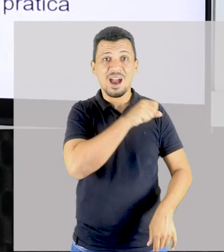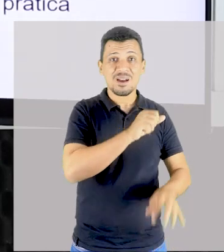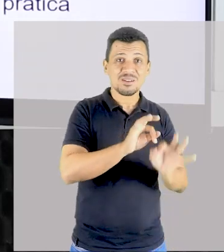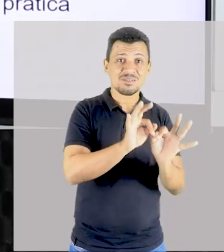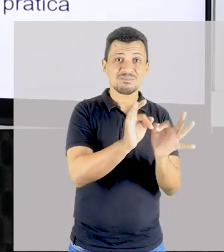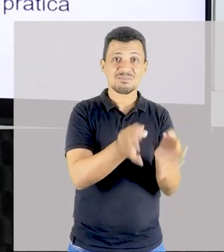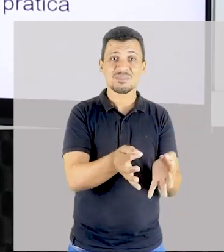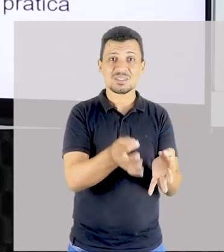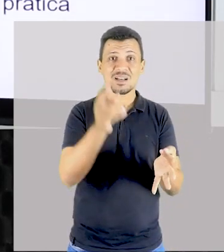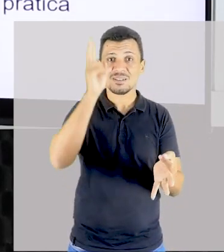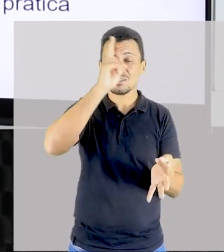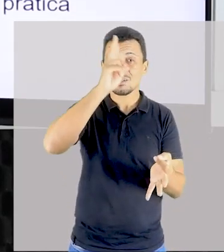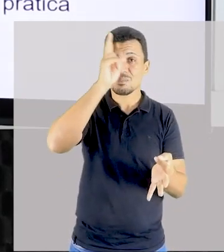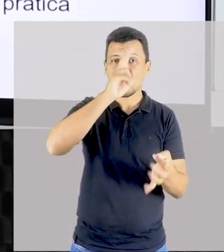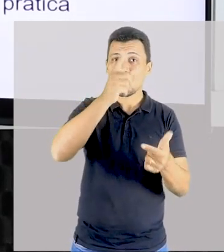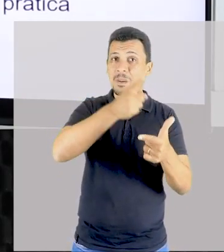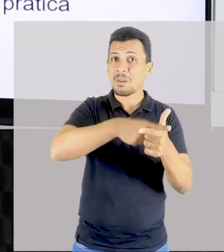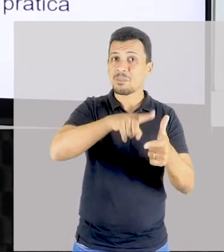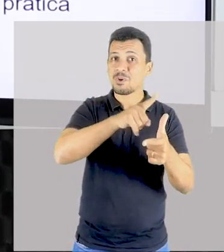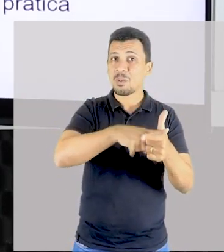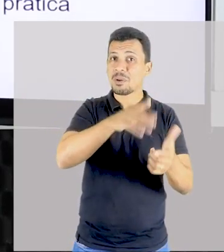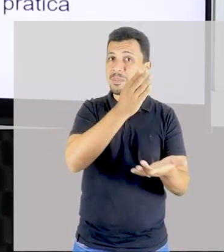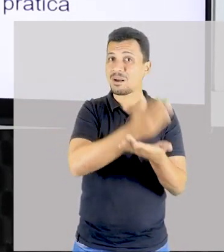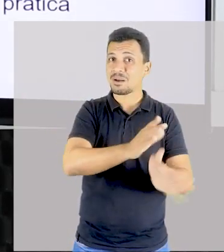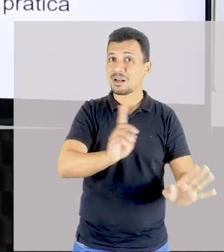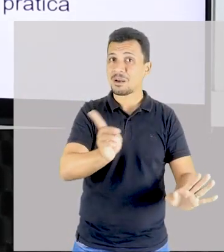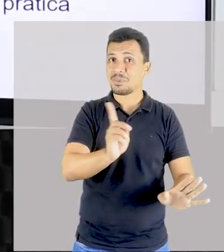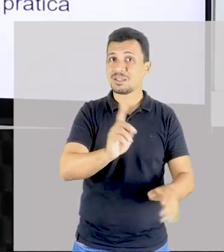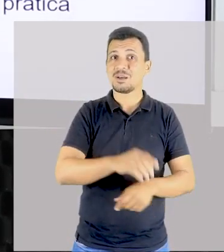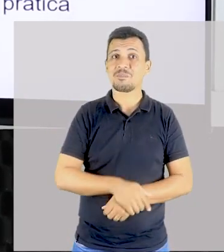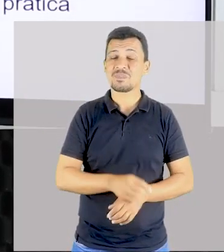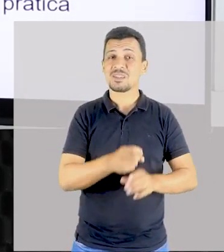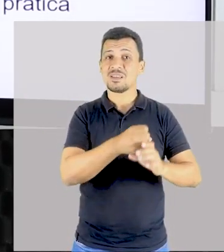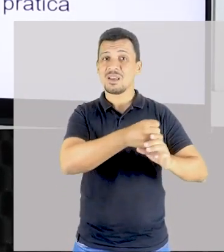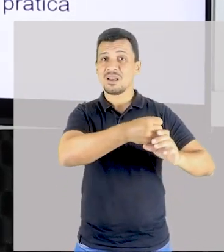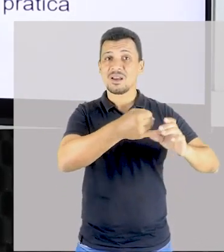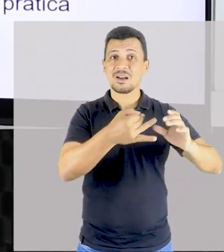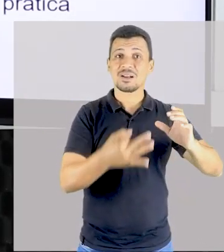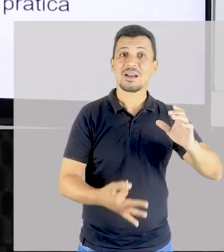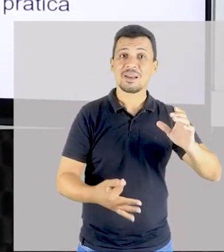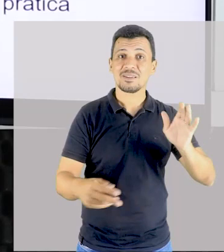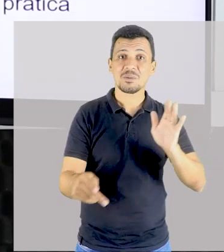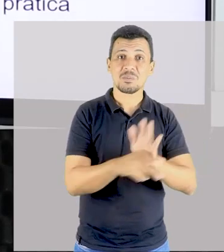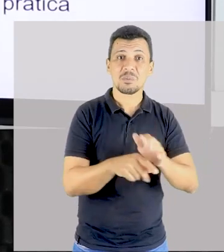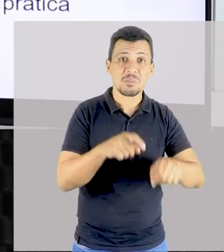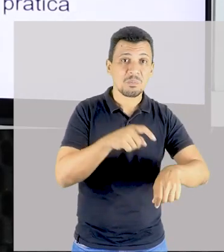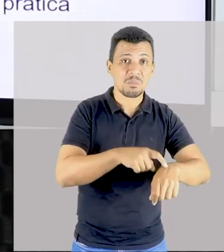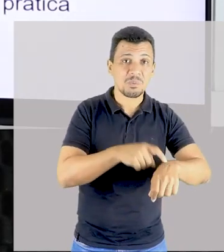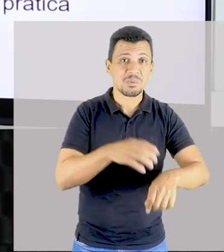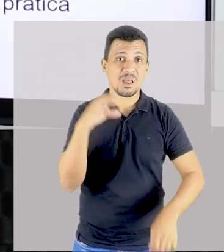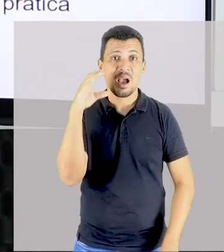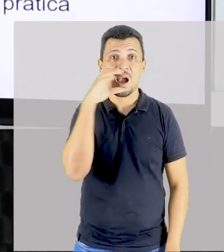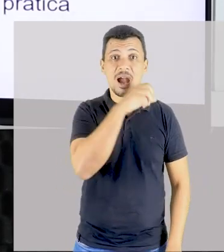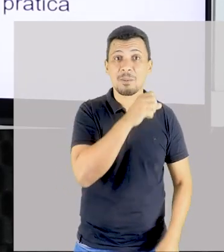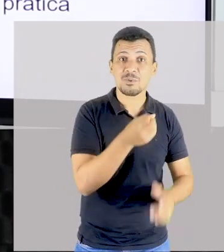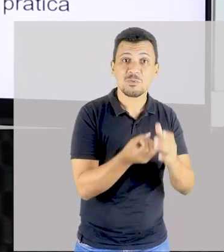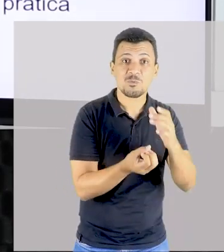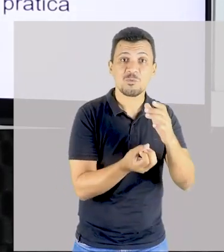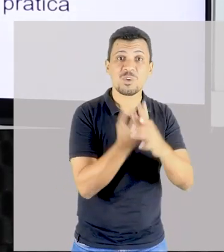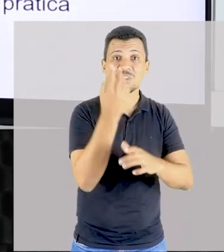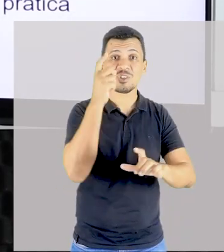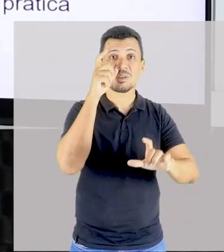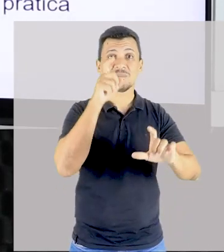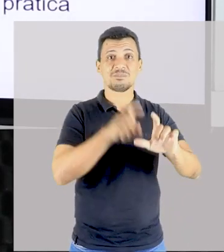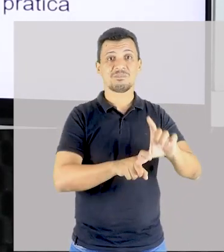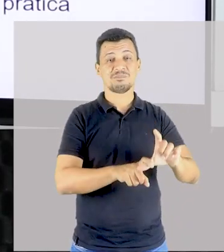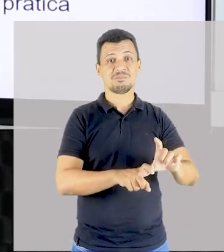não resolve problema assistencialismo é prática de caráter imediatista é vai só gerar dependência geralmente